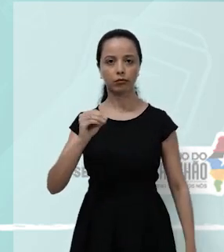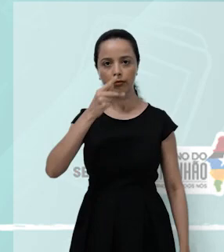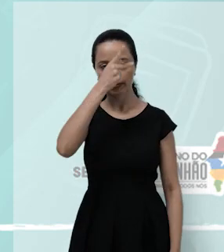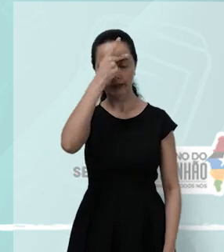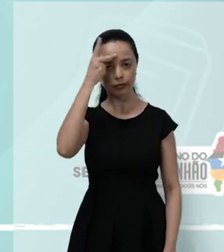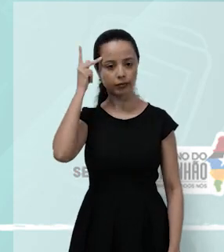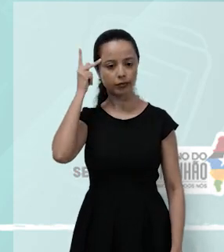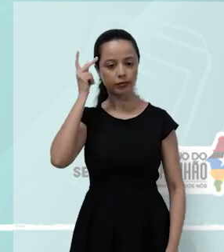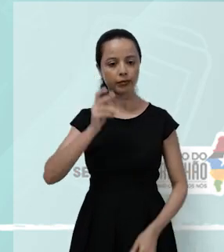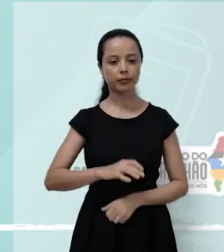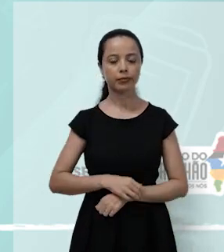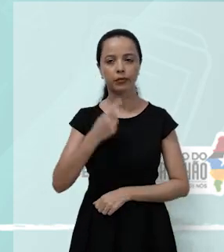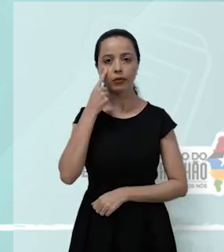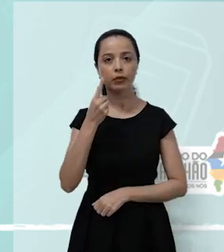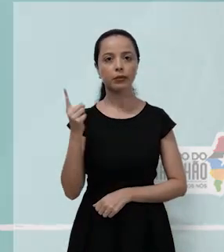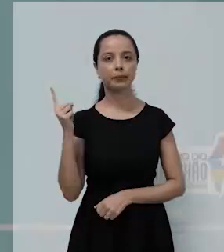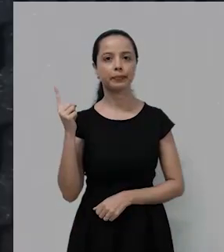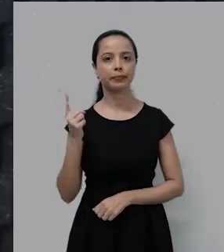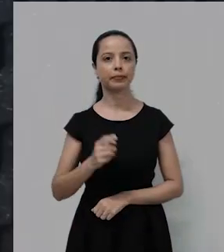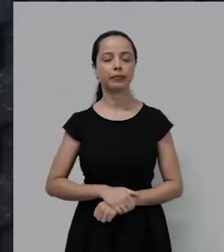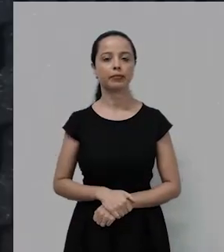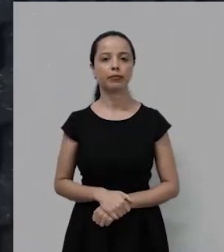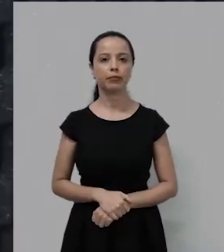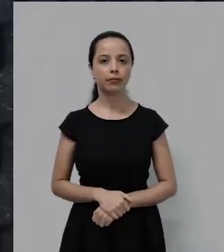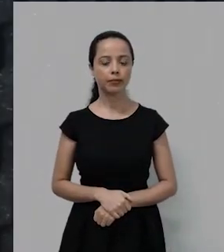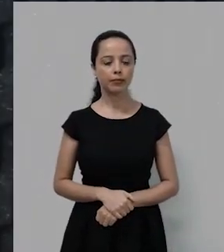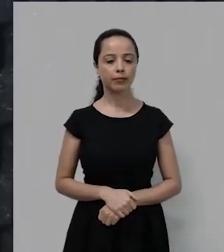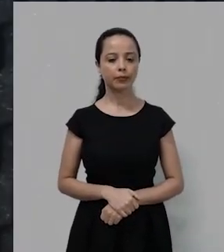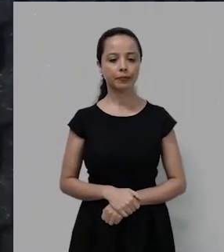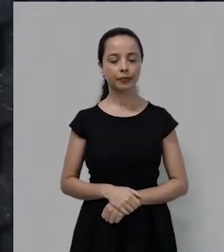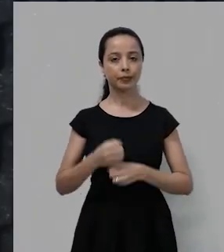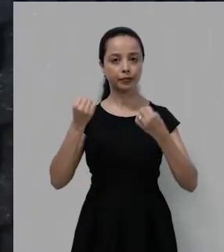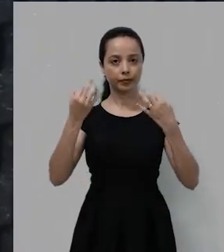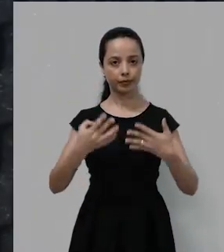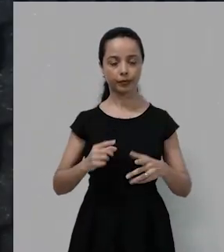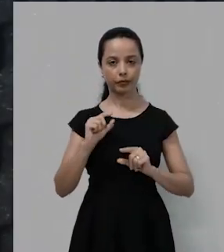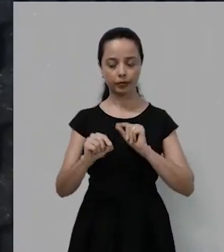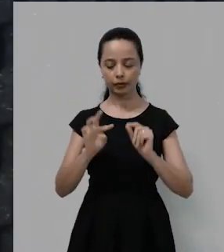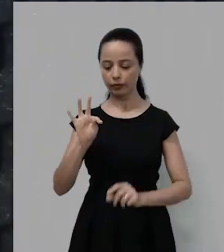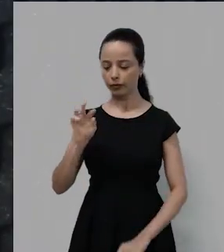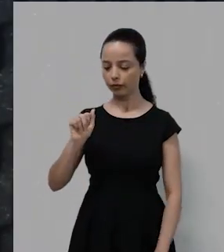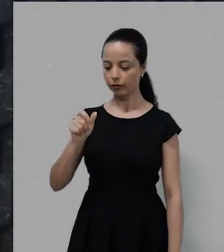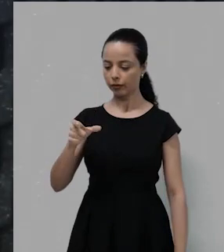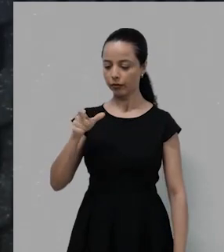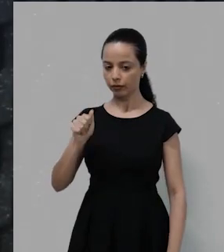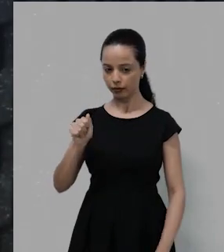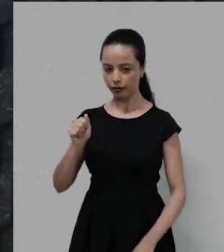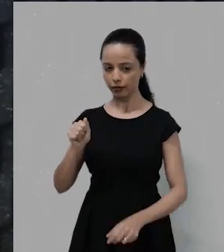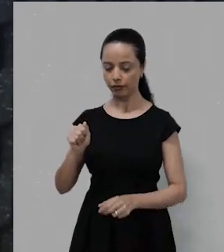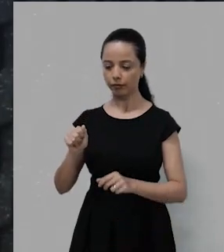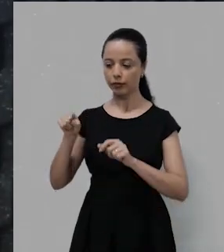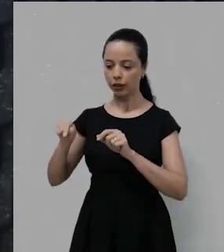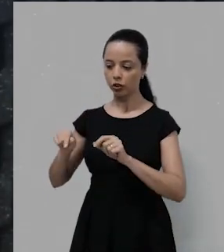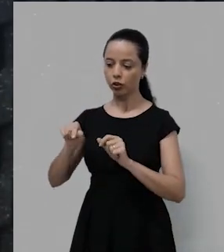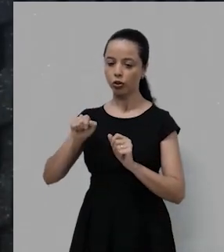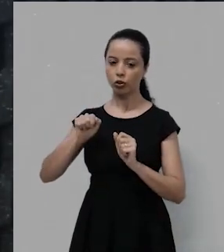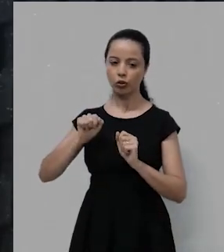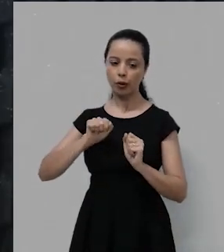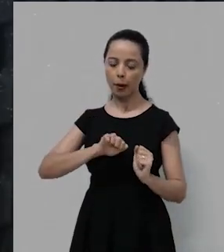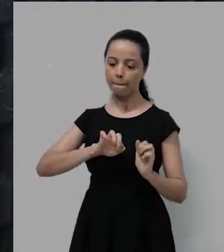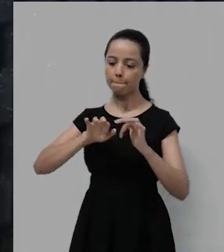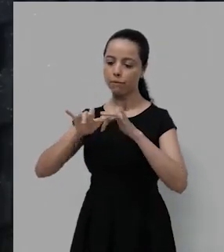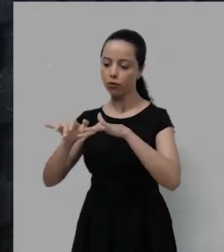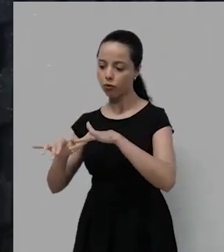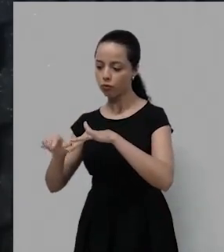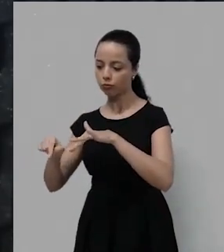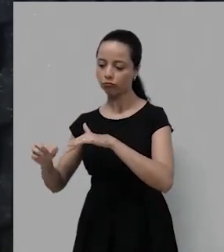falou na afirmativa que as taxas de imigração e emigração são iguais. Ora, se eu tenho dois